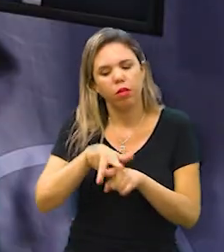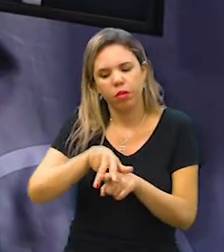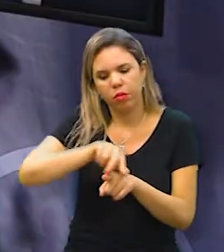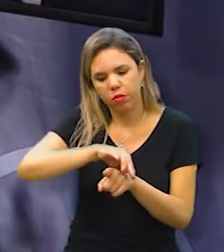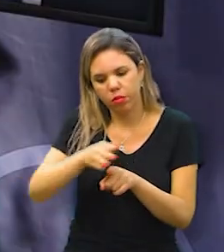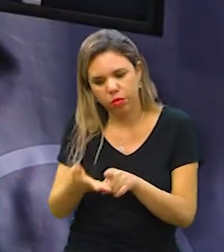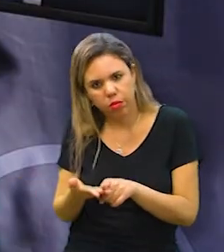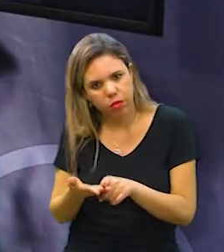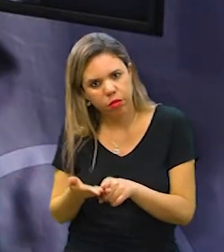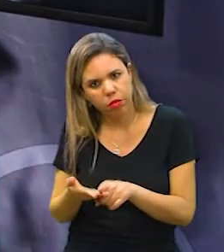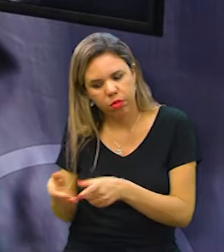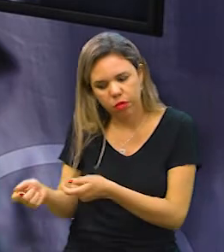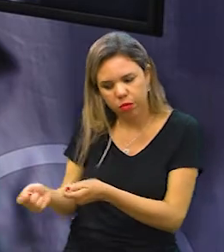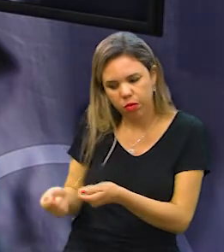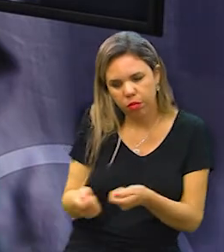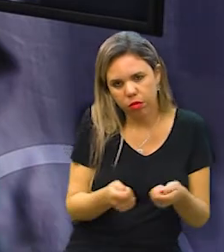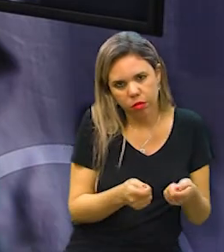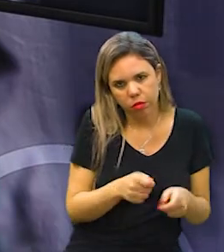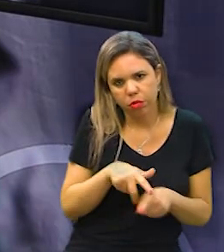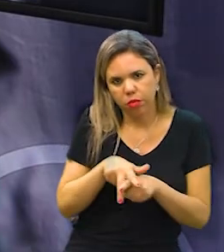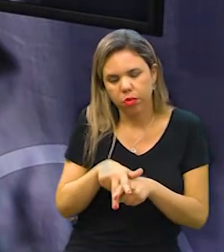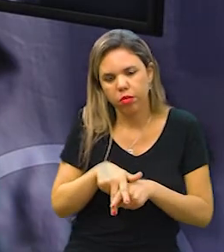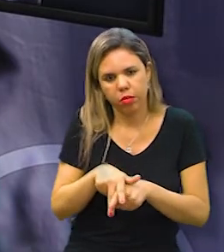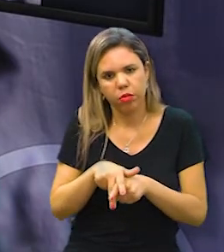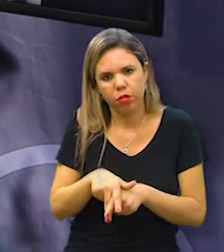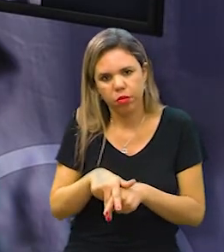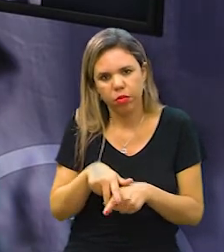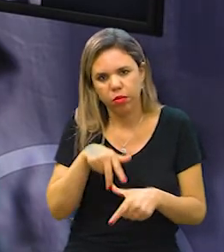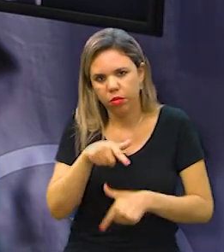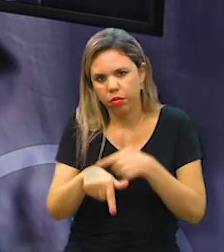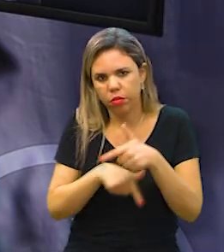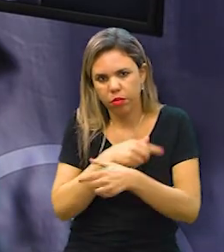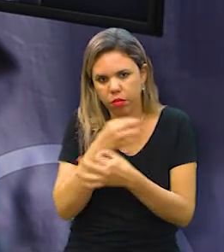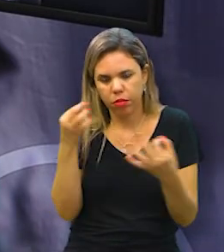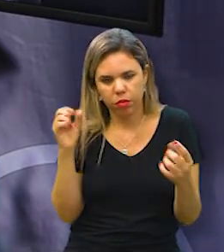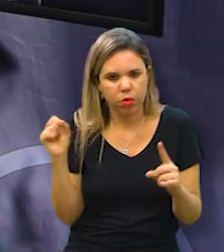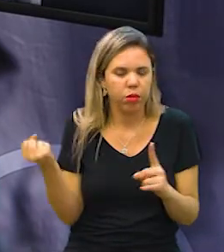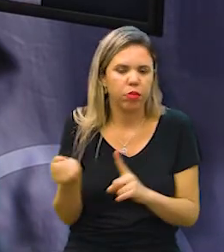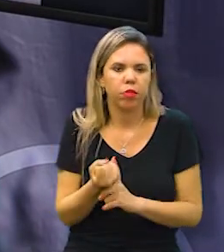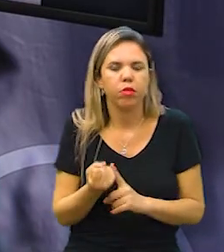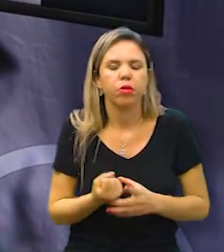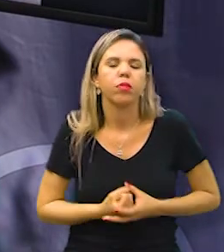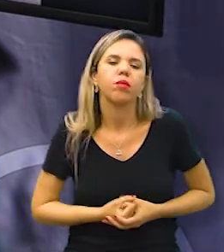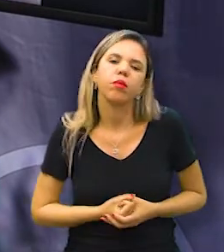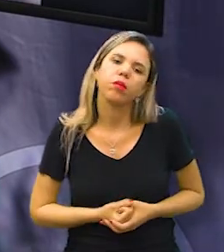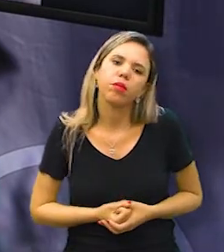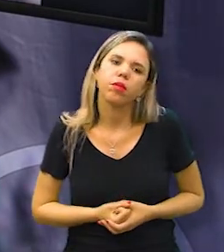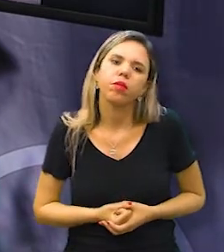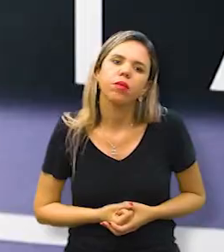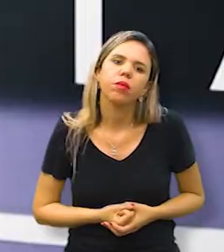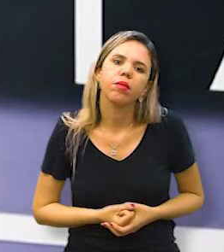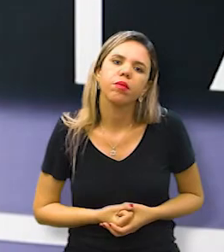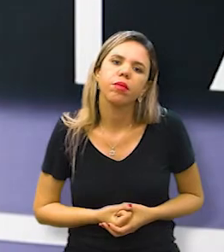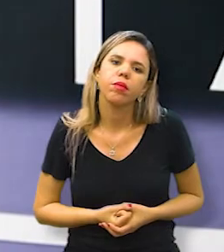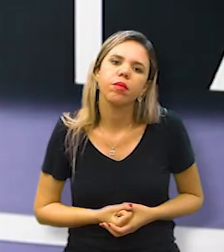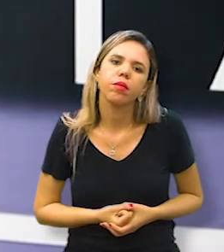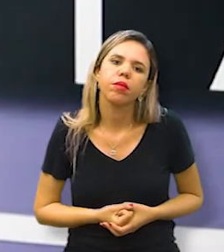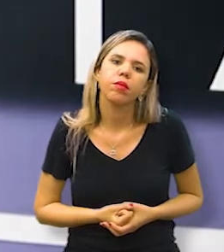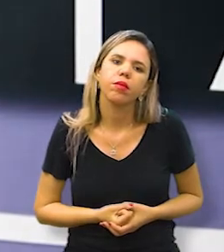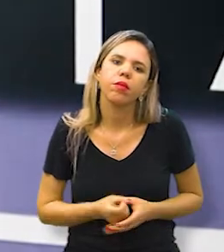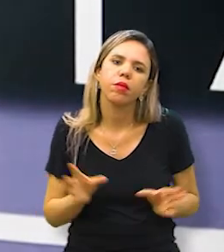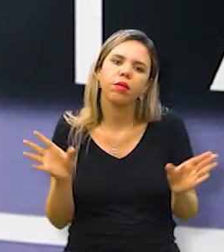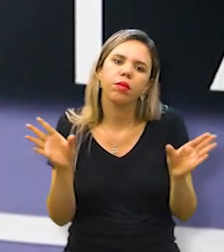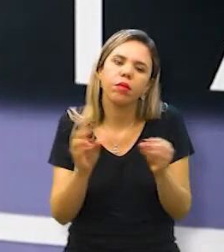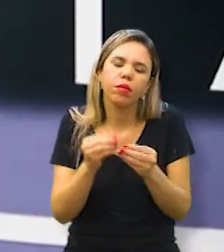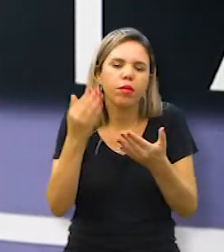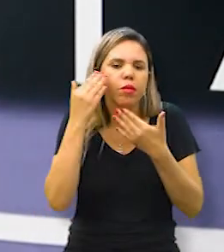a conduzir o seu cavalo e montar. Quem sabe? Isso é um serviço da assistência social. Sim. É isso.